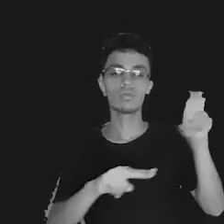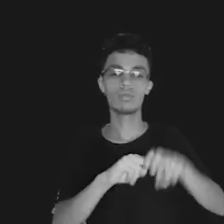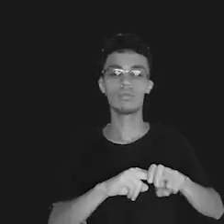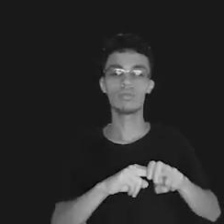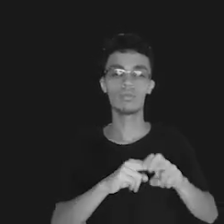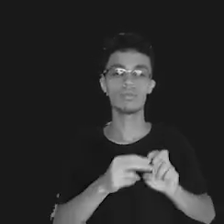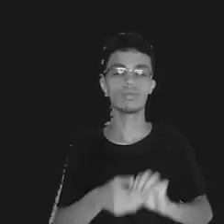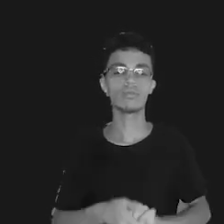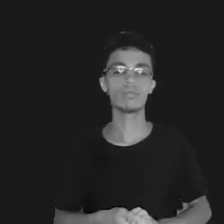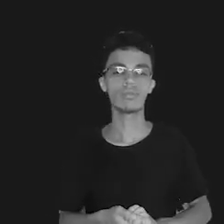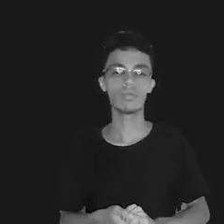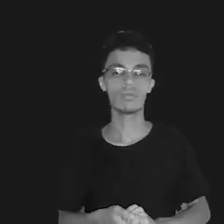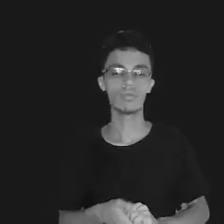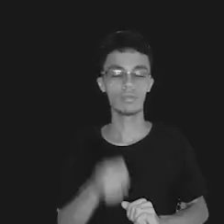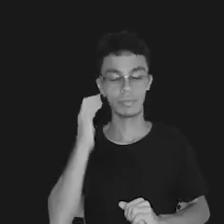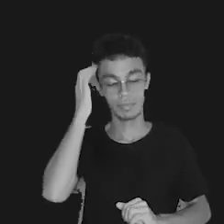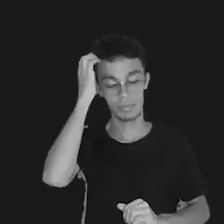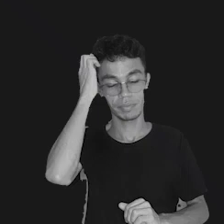cadeira.